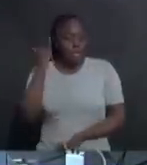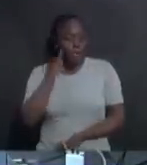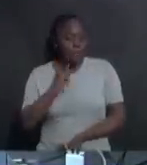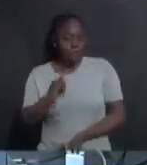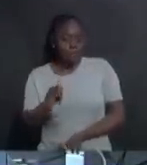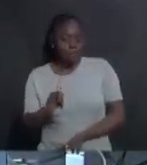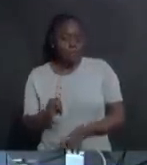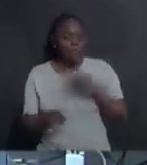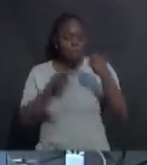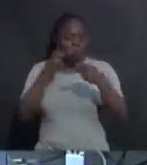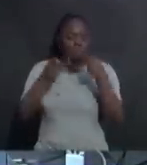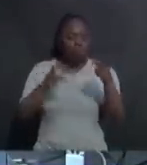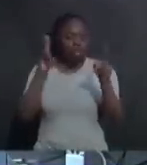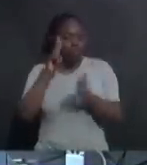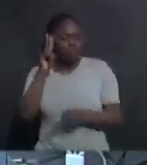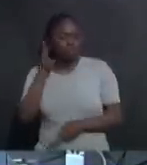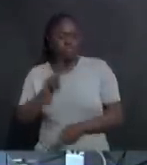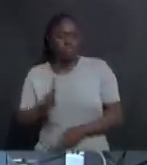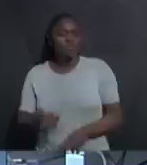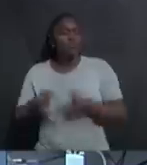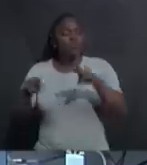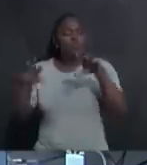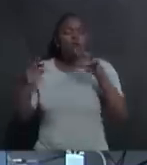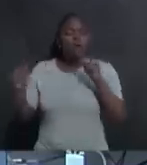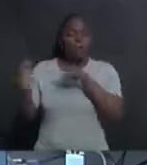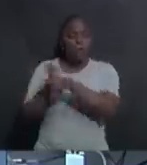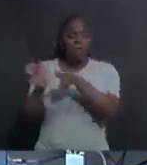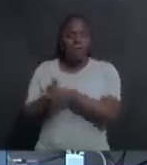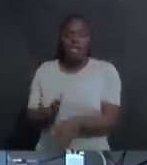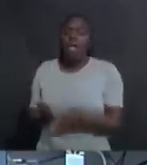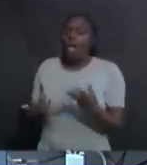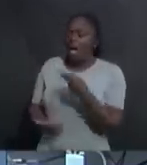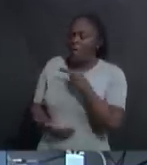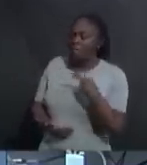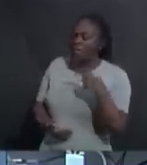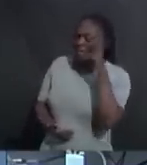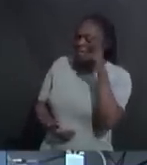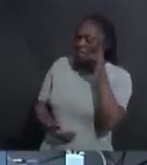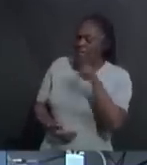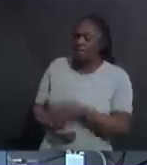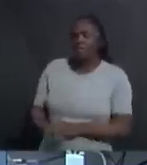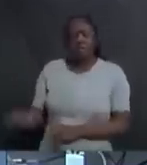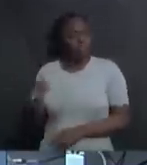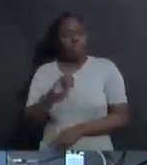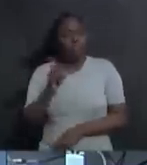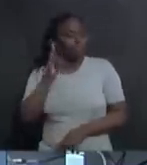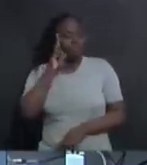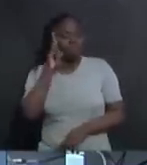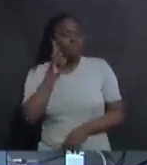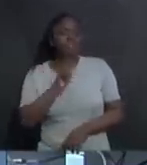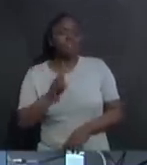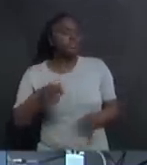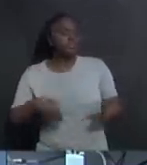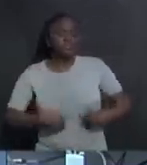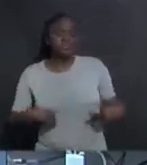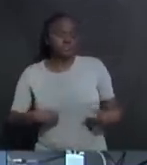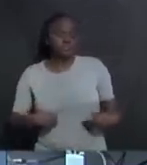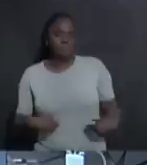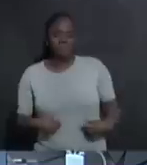lembra. As pessoas, gente, nunca pergunta isso pra gente: oi, pastor, lembra de mim? Não, não lembro. A gente, é fome, gente, pura